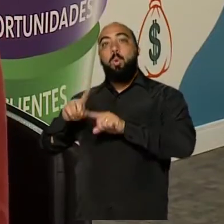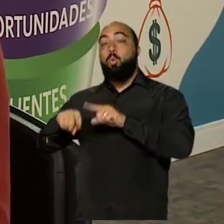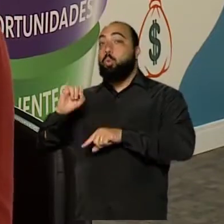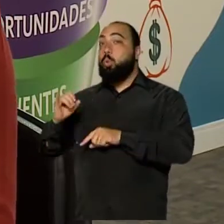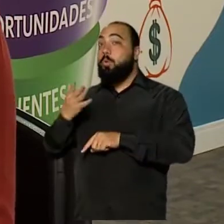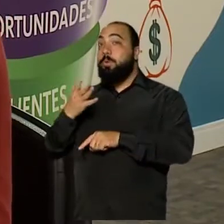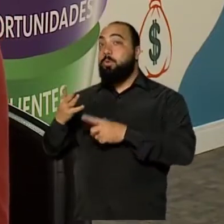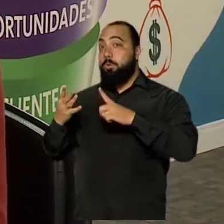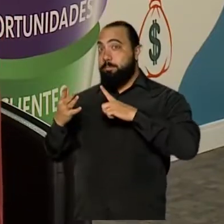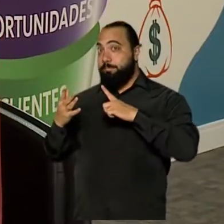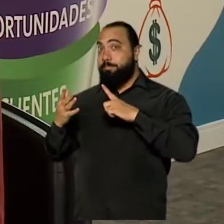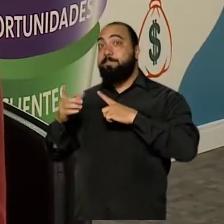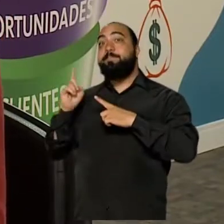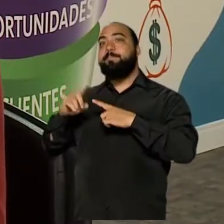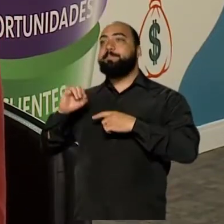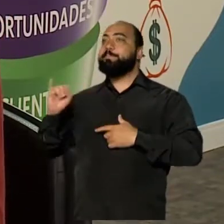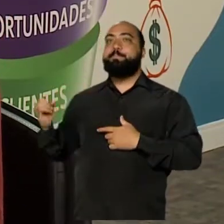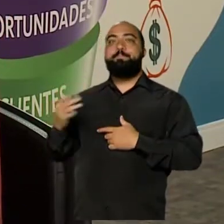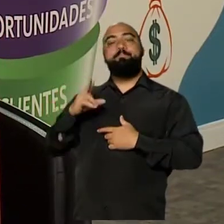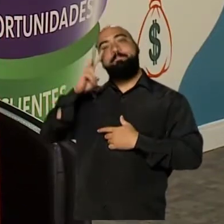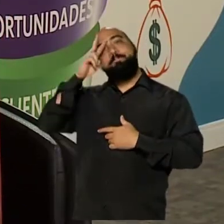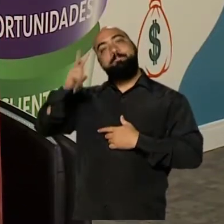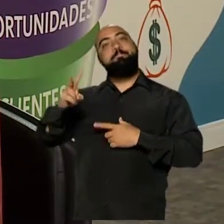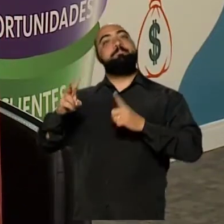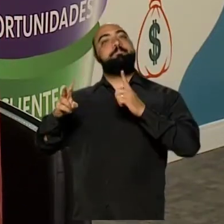que é uma inovação. E